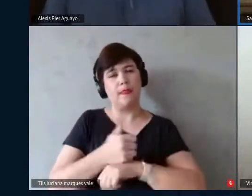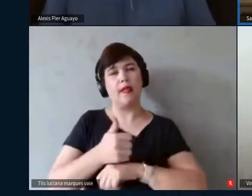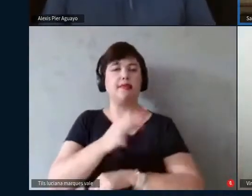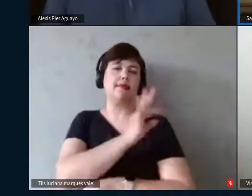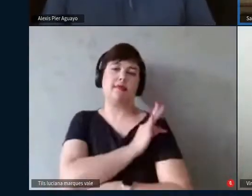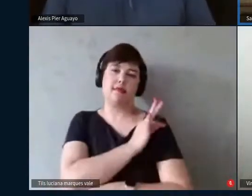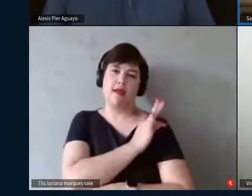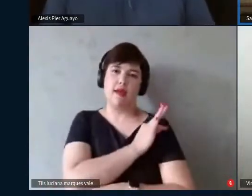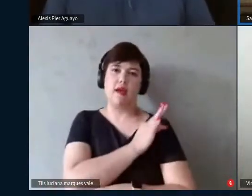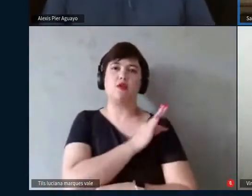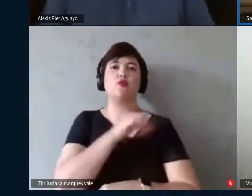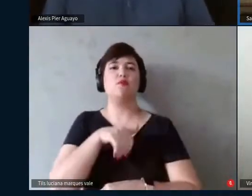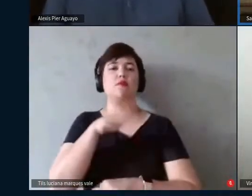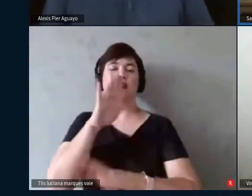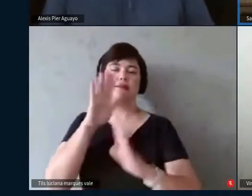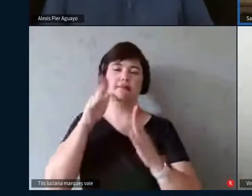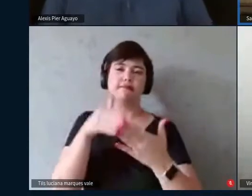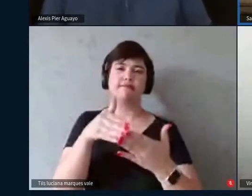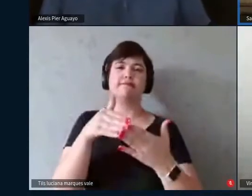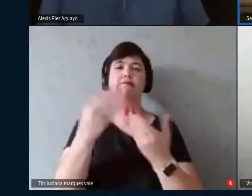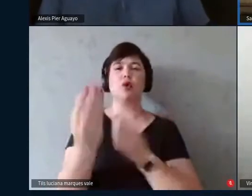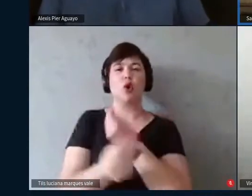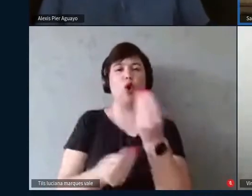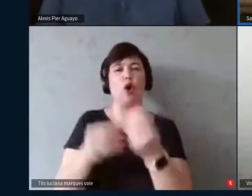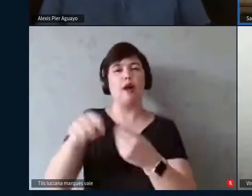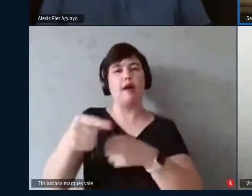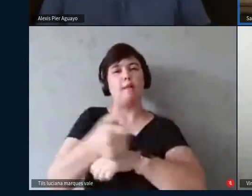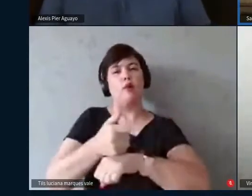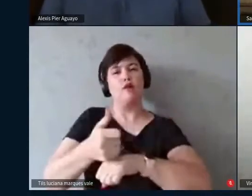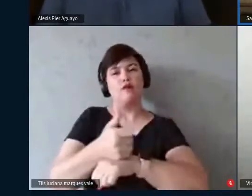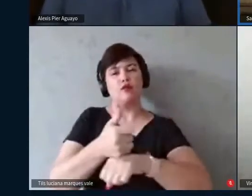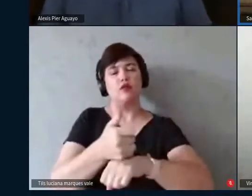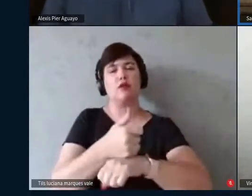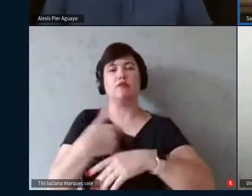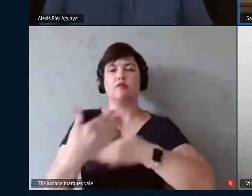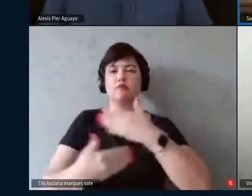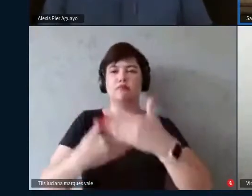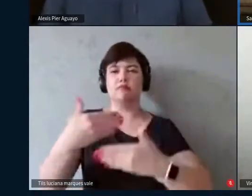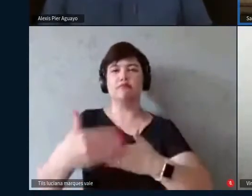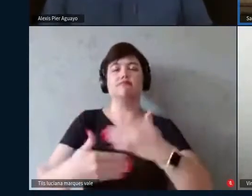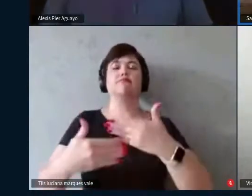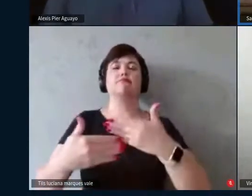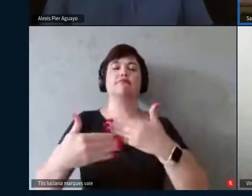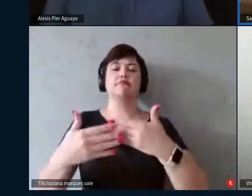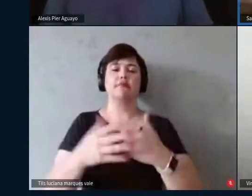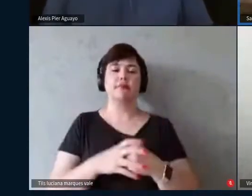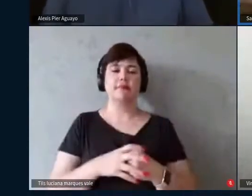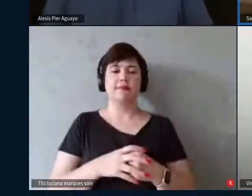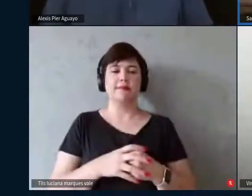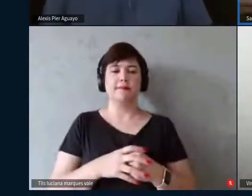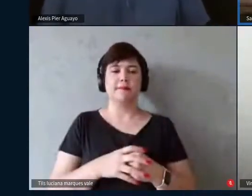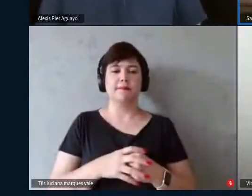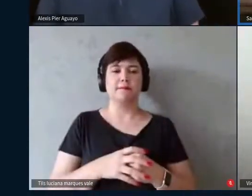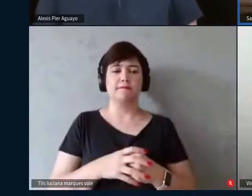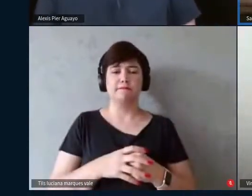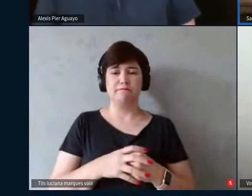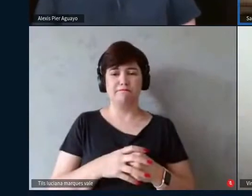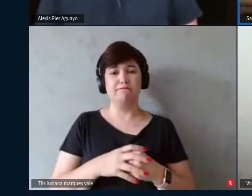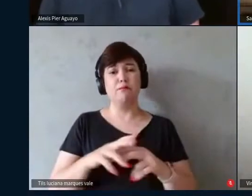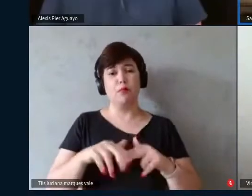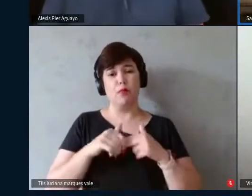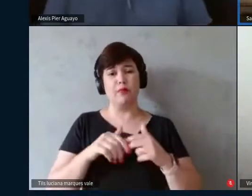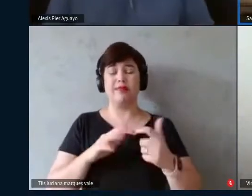e uma sistematização dessa profissão e desse processo de profissionalização? E aí a terminologia